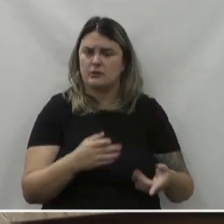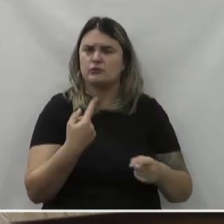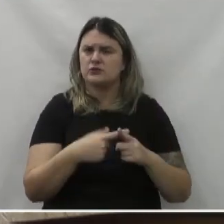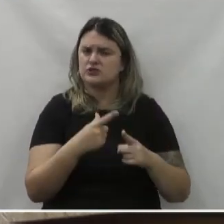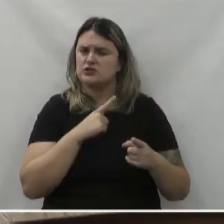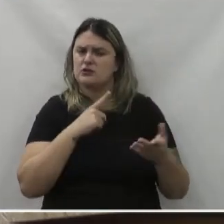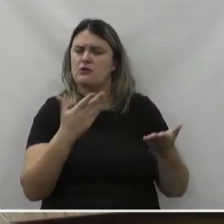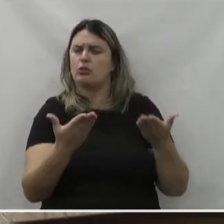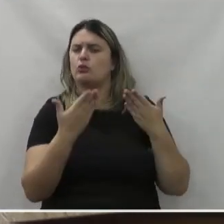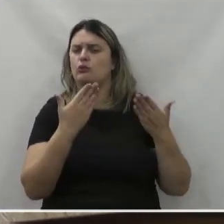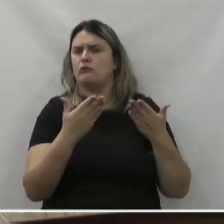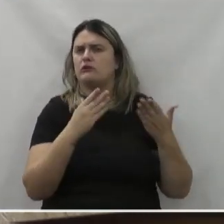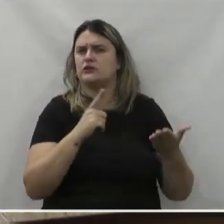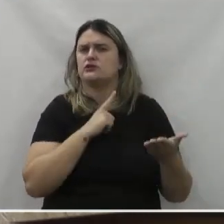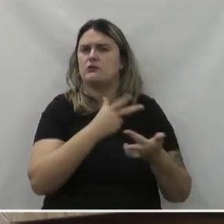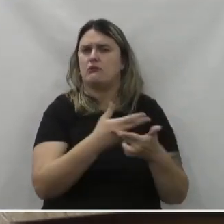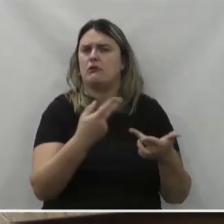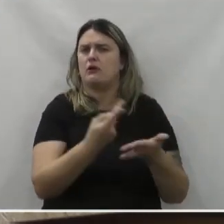tinha falhas.